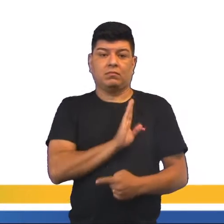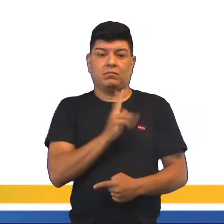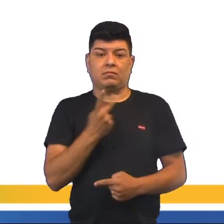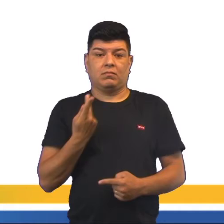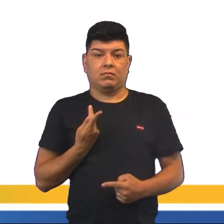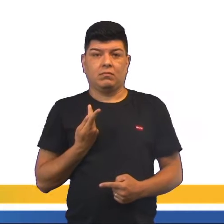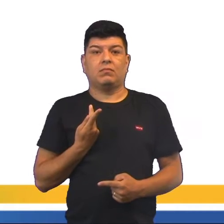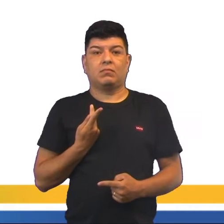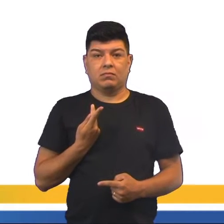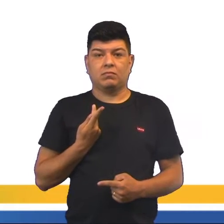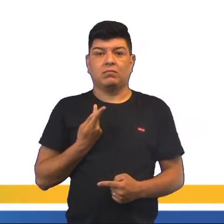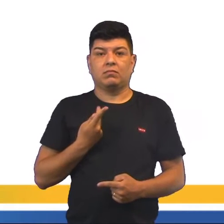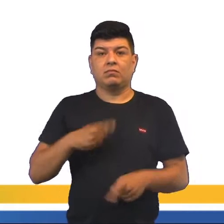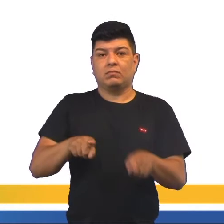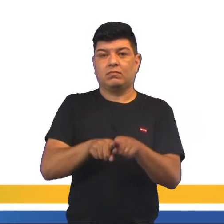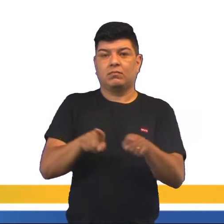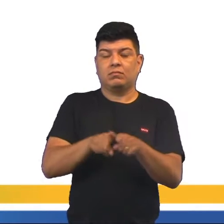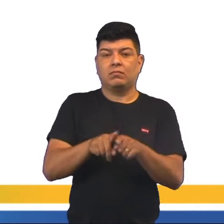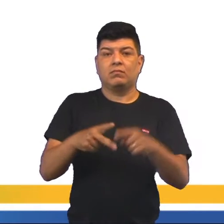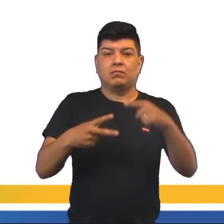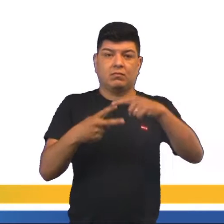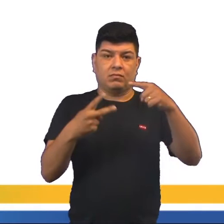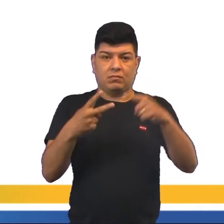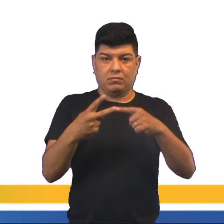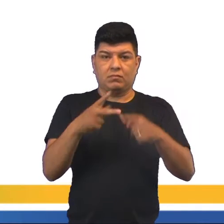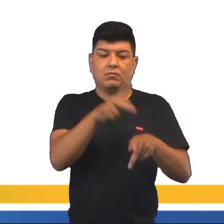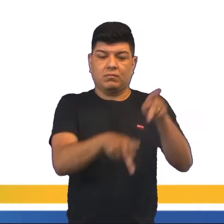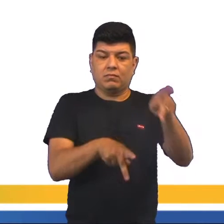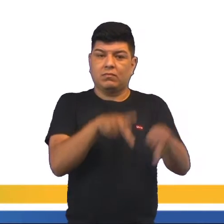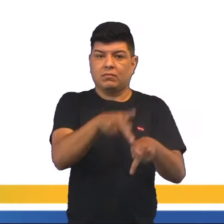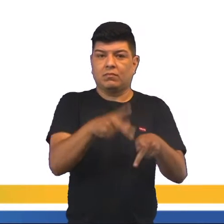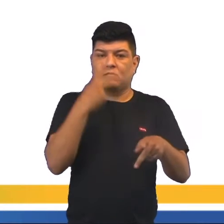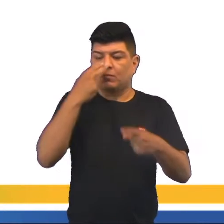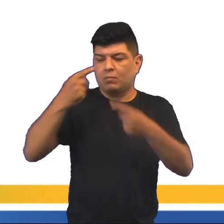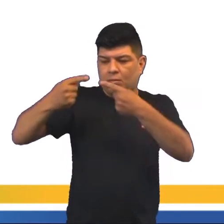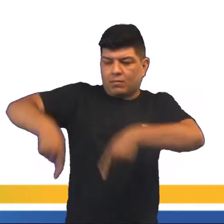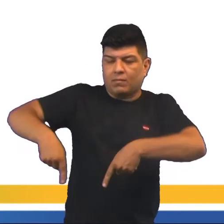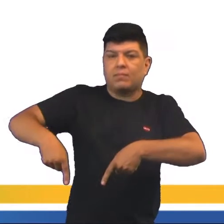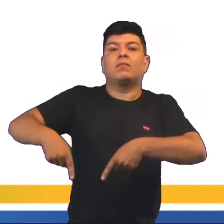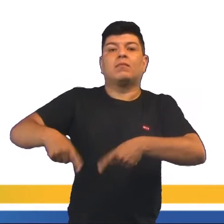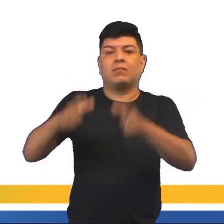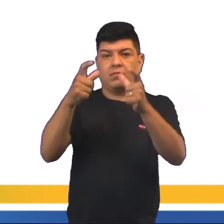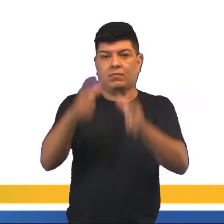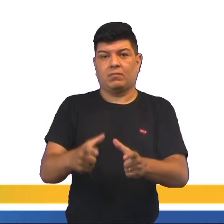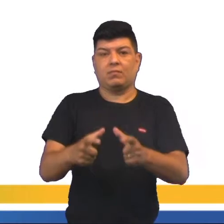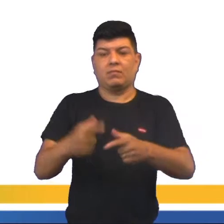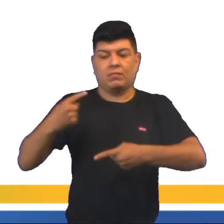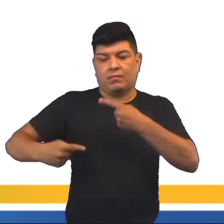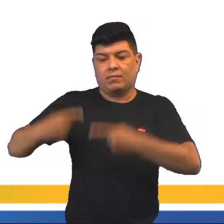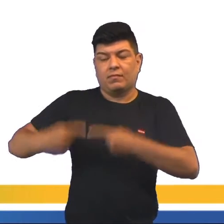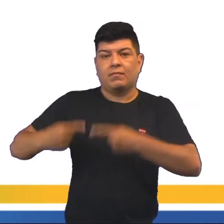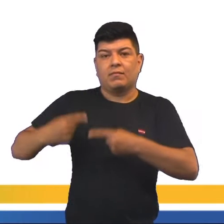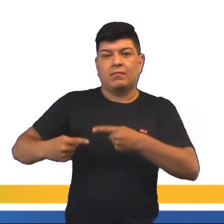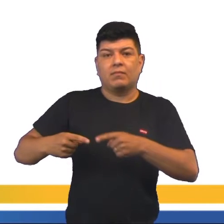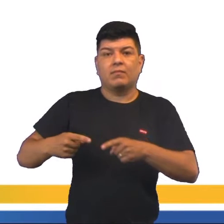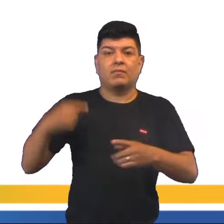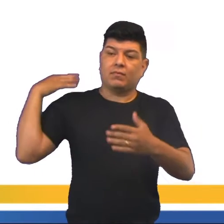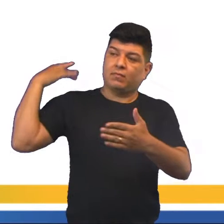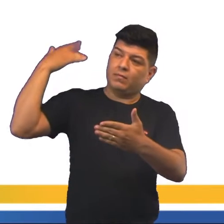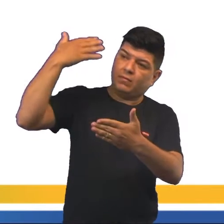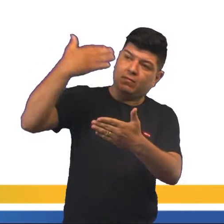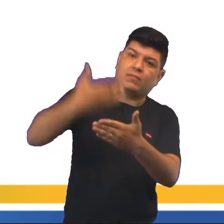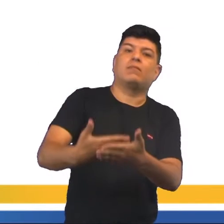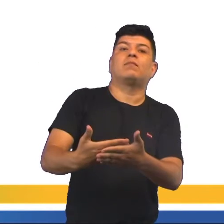hebreus e aos palestinos. Esses dois povos, por muito tempo, disputaram a hegemonia territorial política da região e até